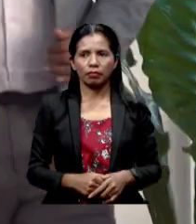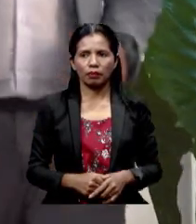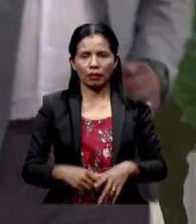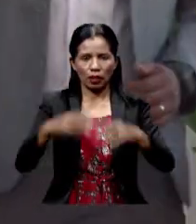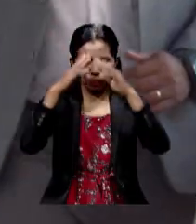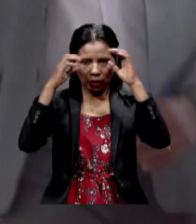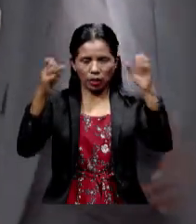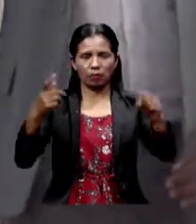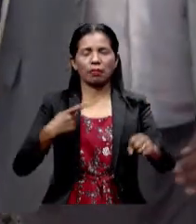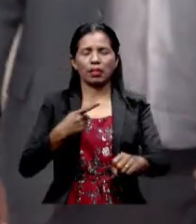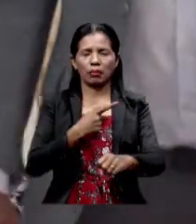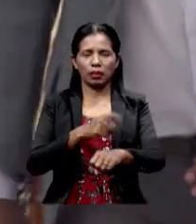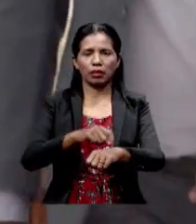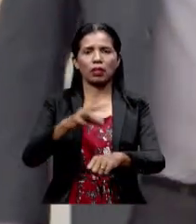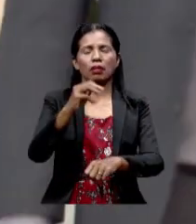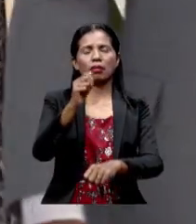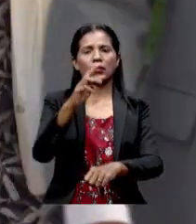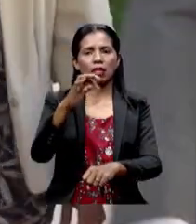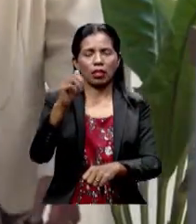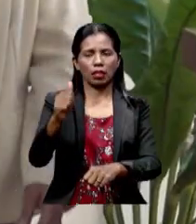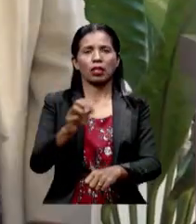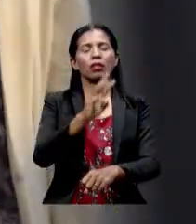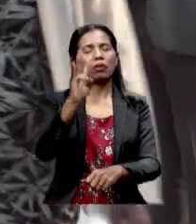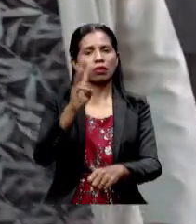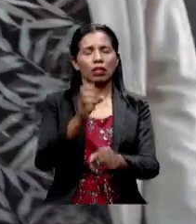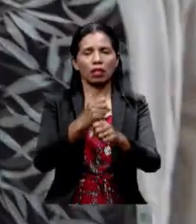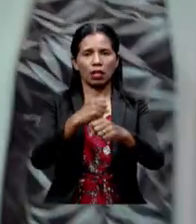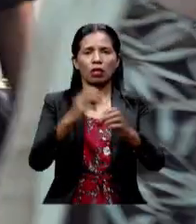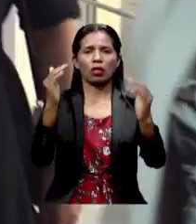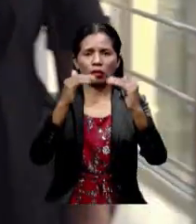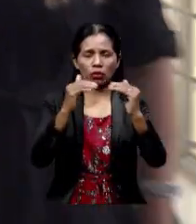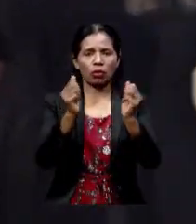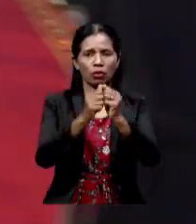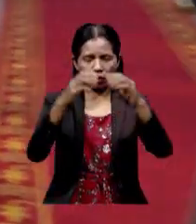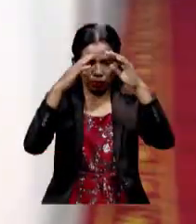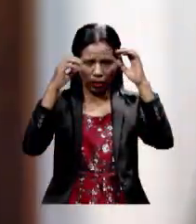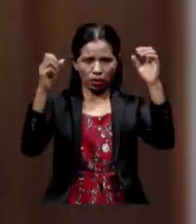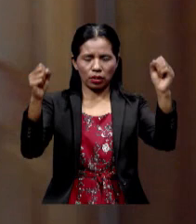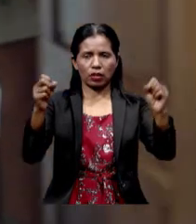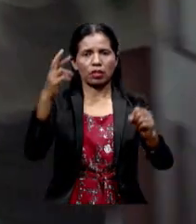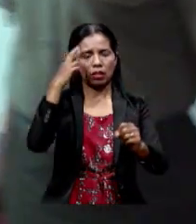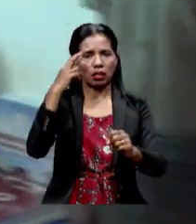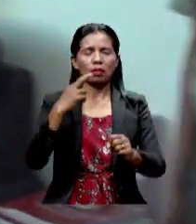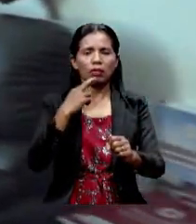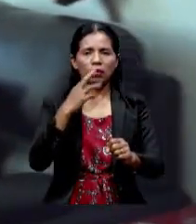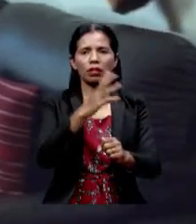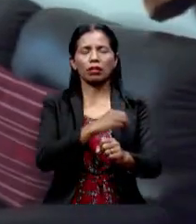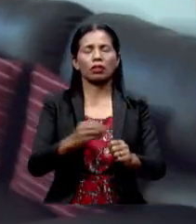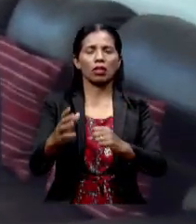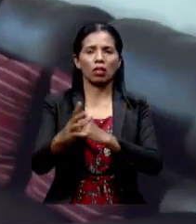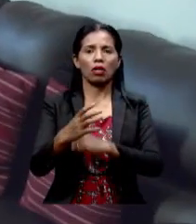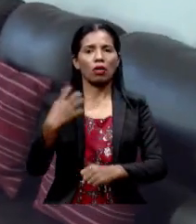Presidente do Parlamento Nacional, Maria Fernanda Lai, quarta-ne, ao encontro com o Presidente da República, José Ramos Horta, e a